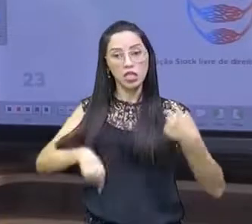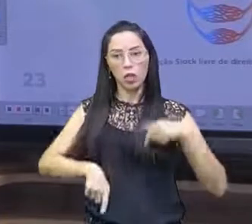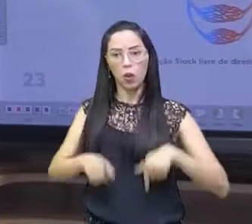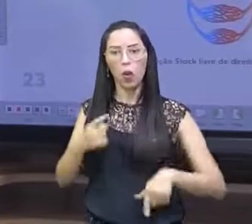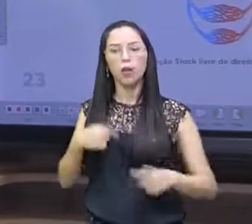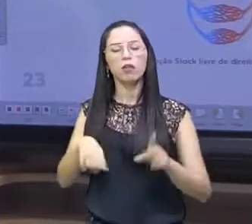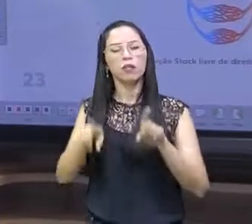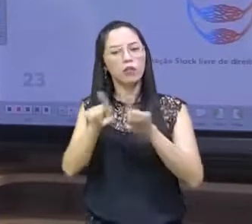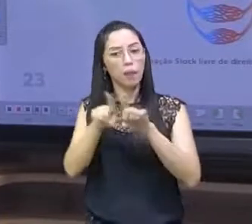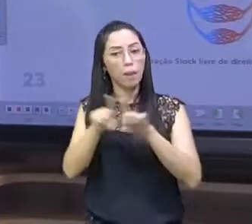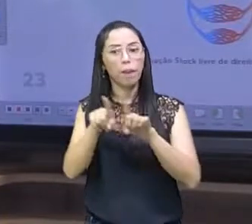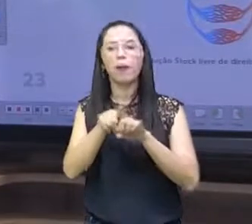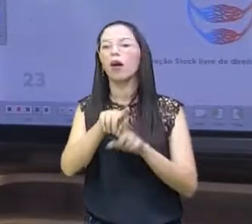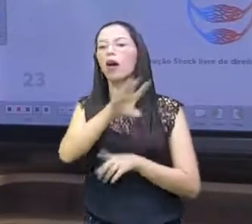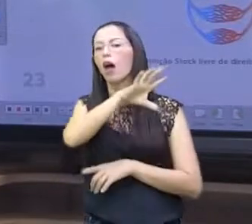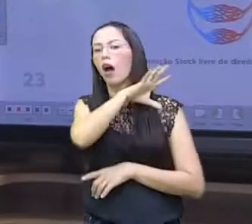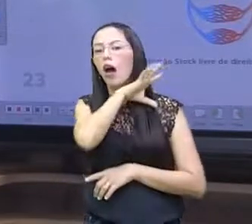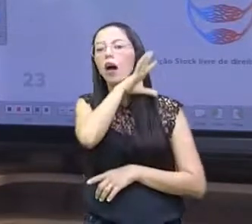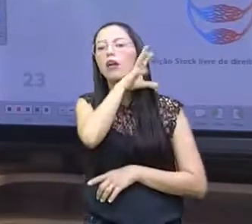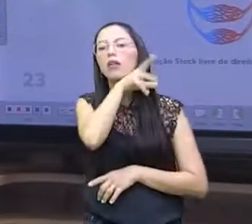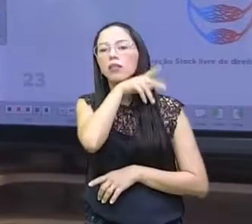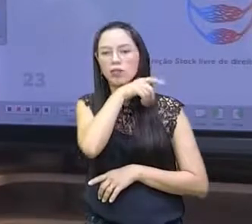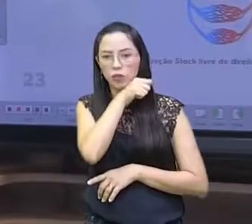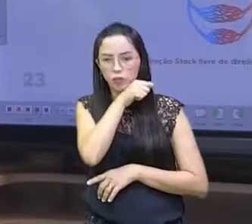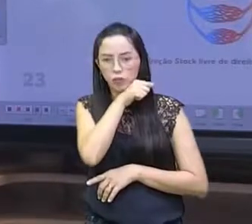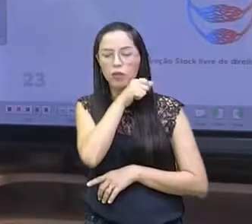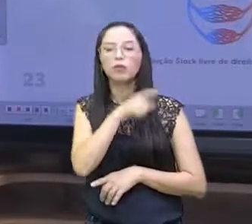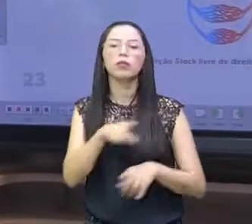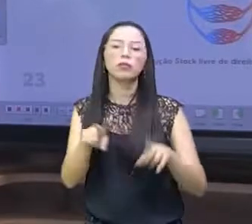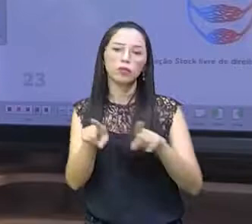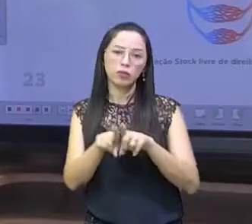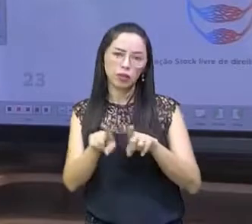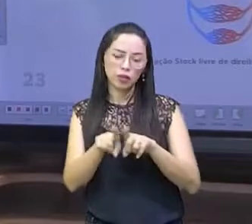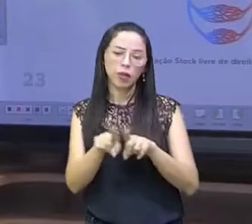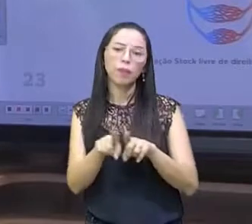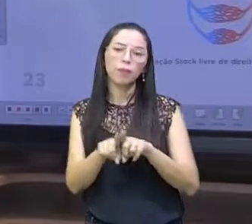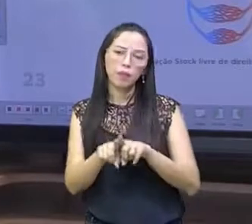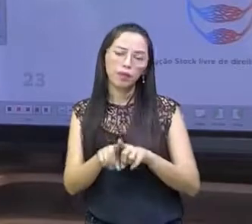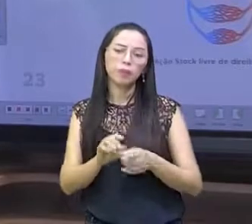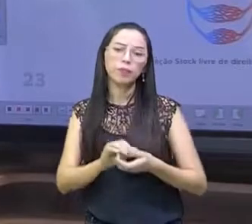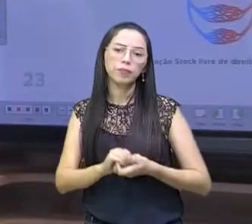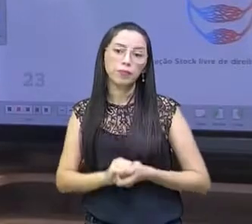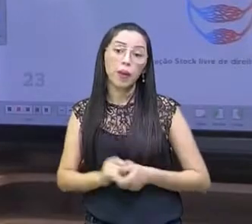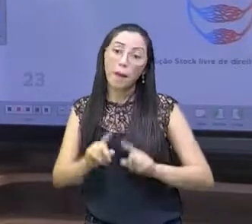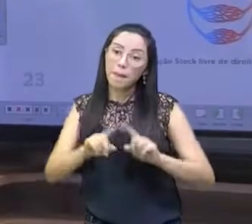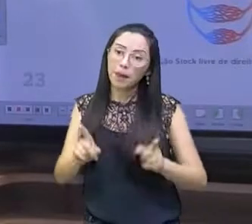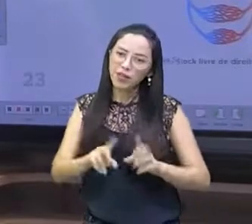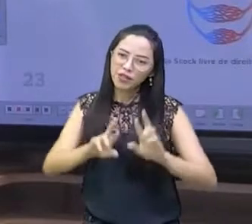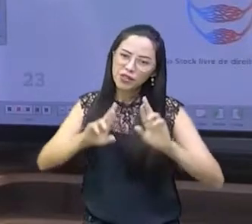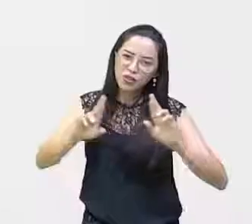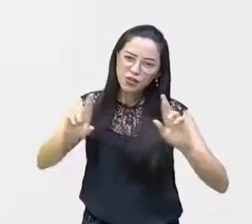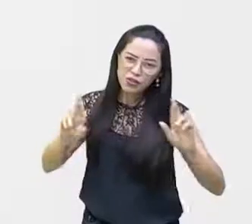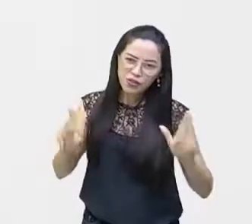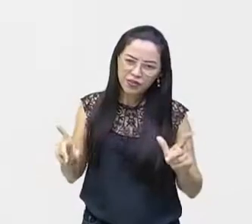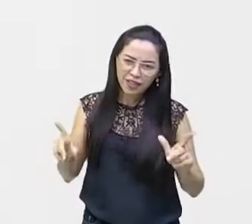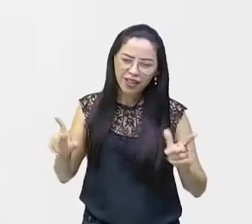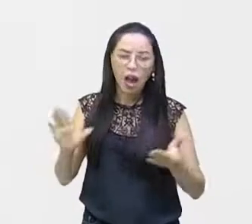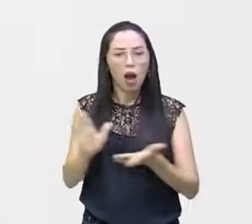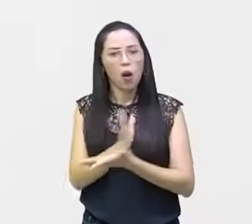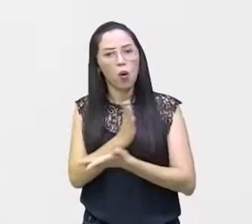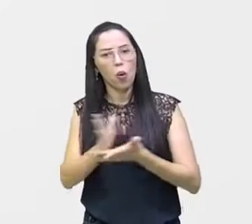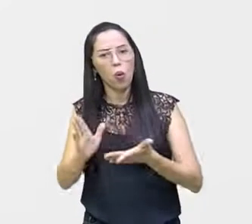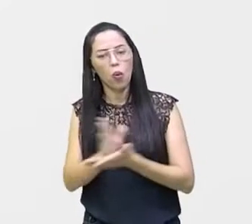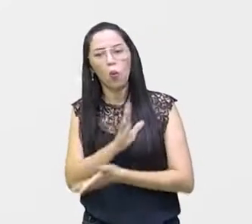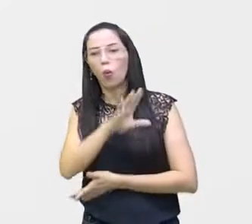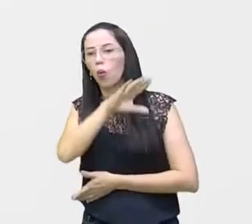humanos, os animais também possuem uma circulação e alguns animais possuem uma circulação diferenciada que nós veremos agora.